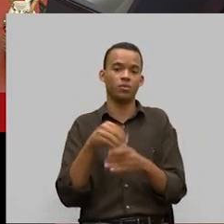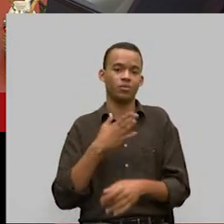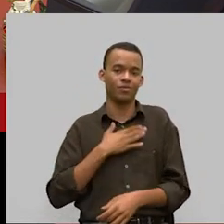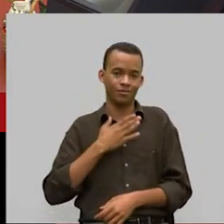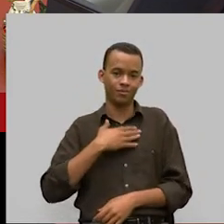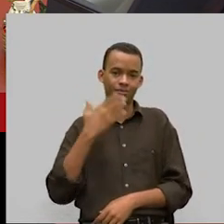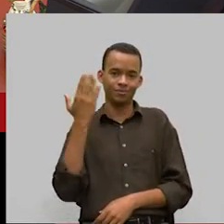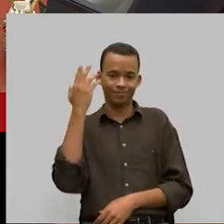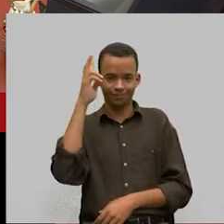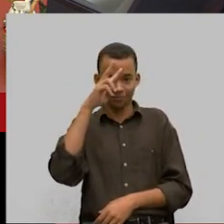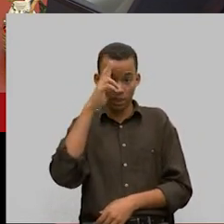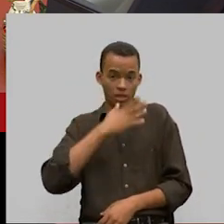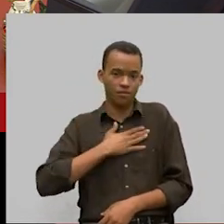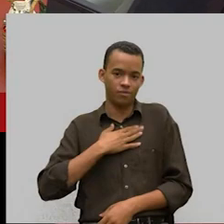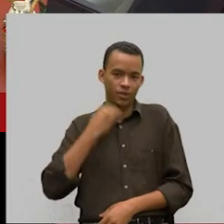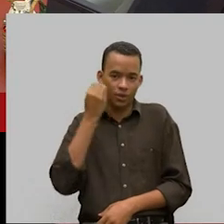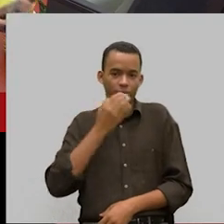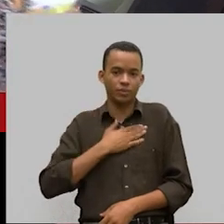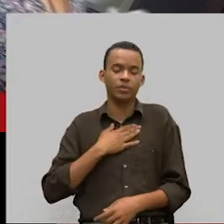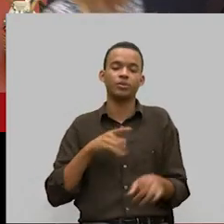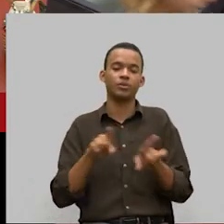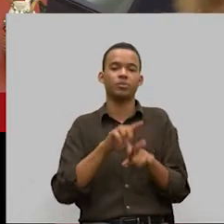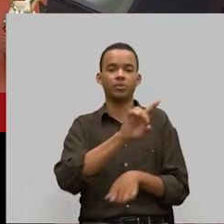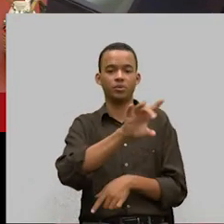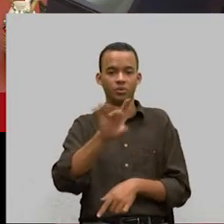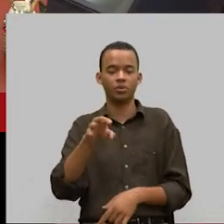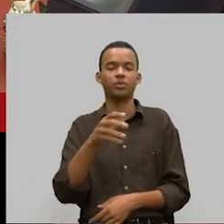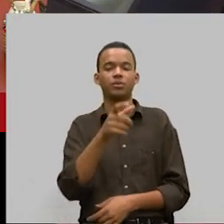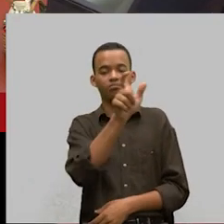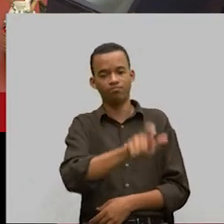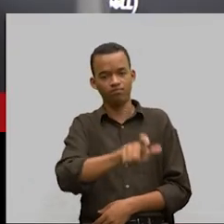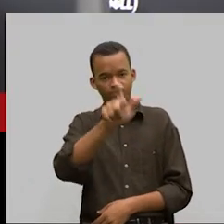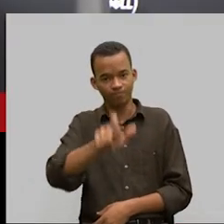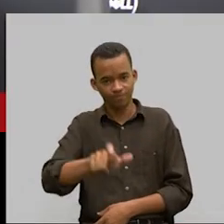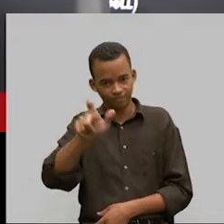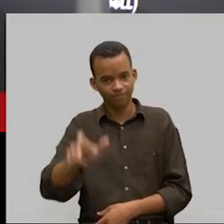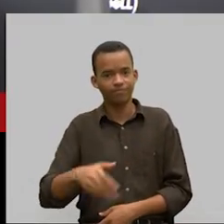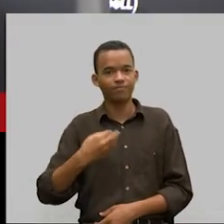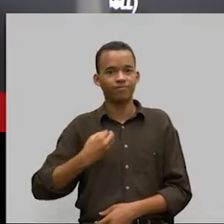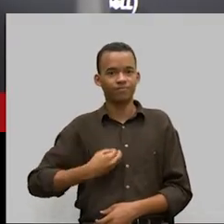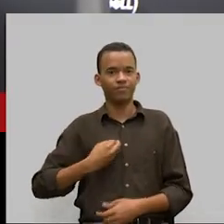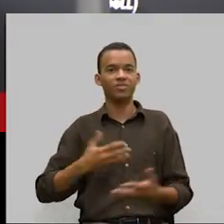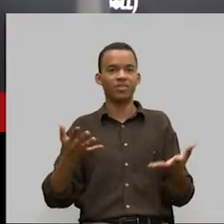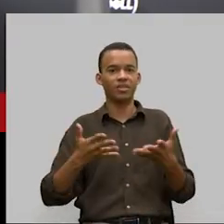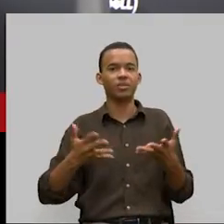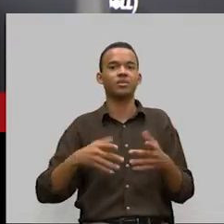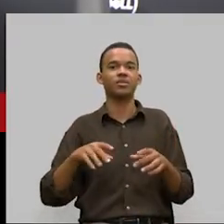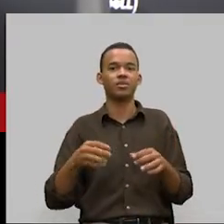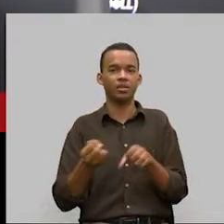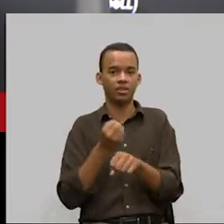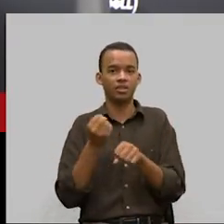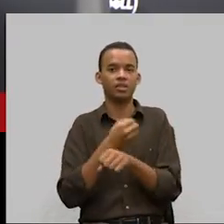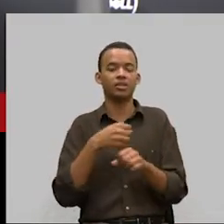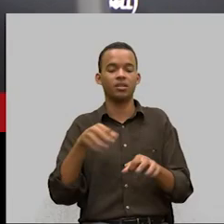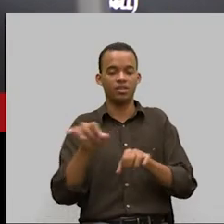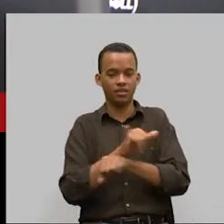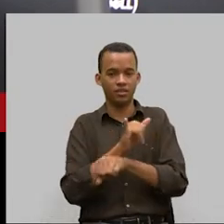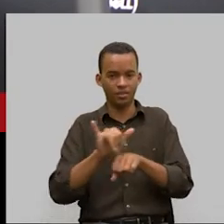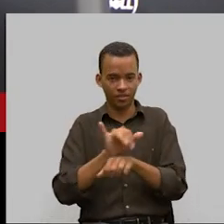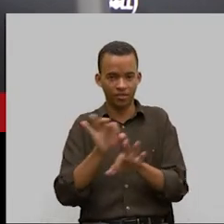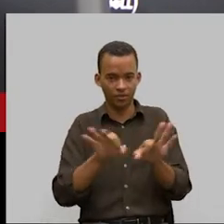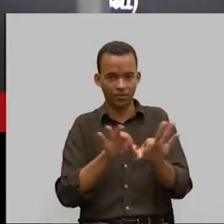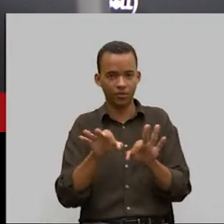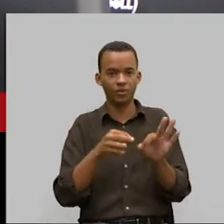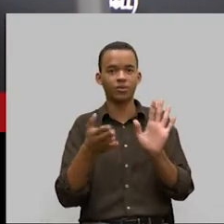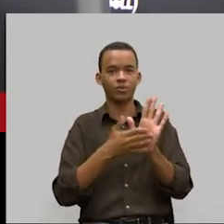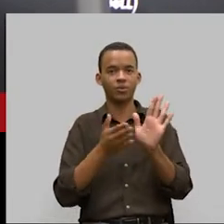que faz parte da história de cada um de vocês né que estão aqui hoje construindo né E elaborando esses projetos para cada um de nós essas são minhas